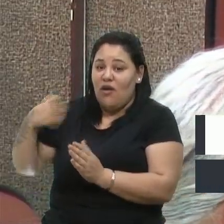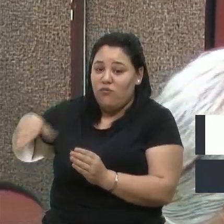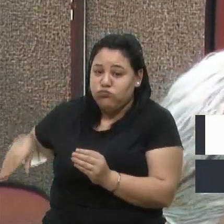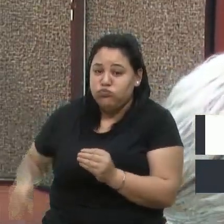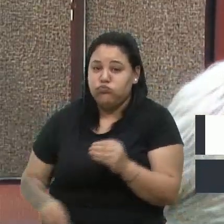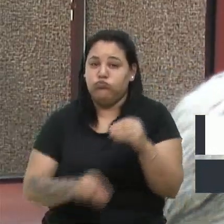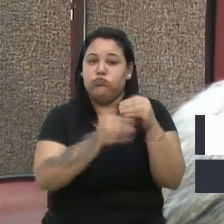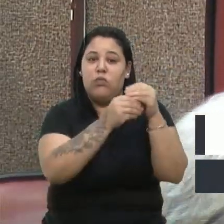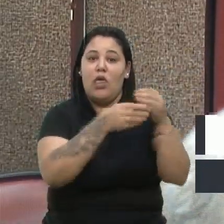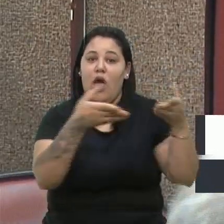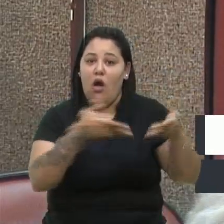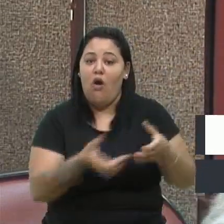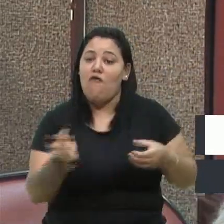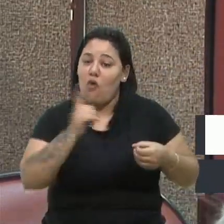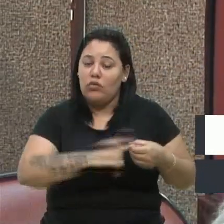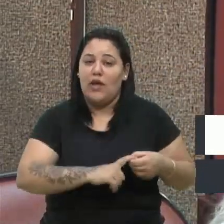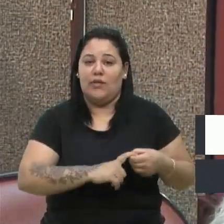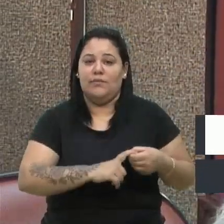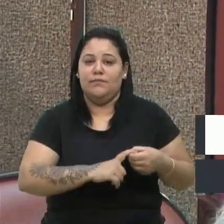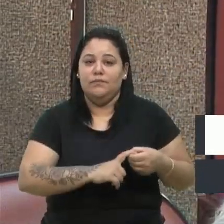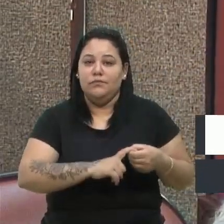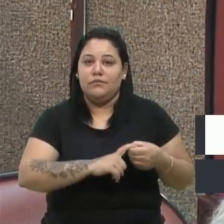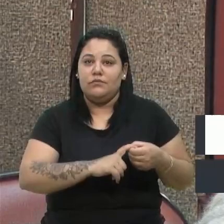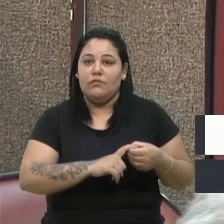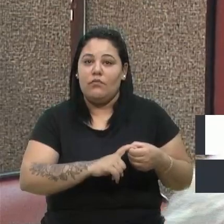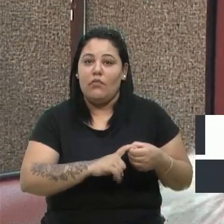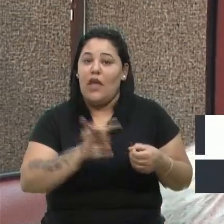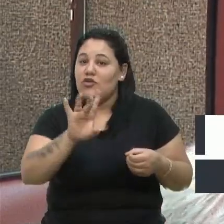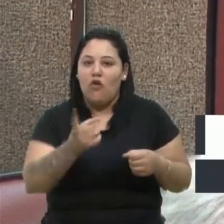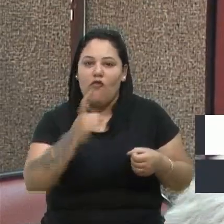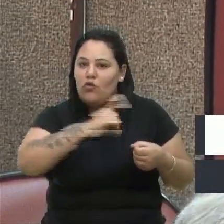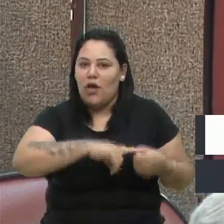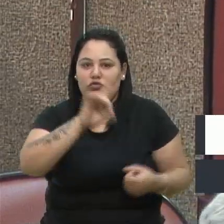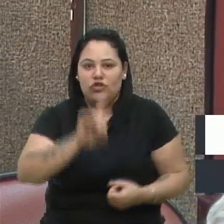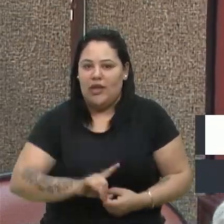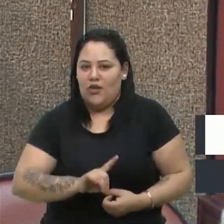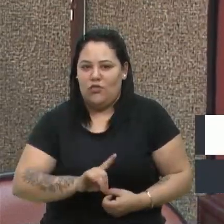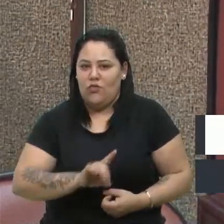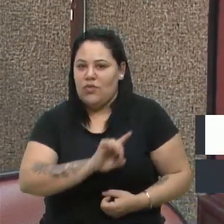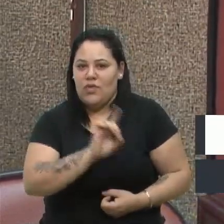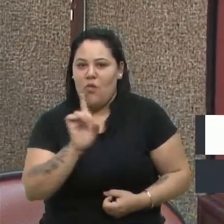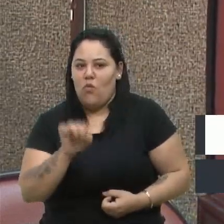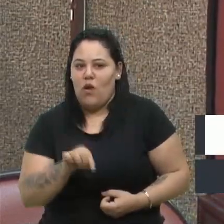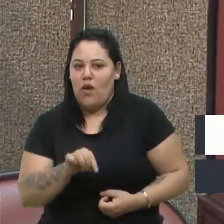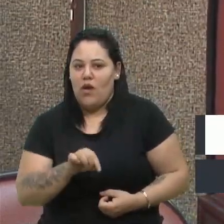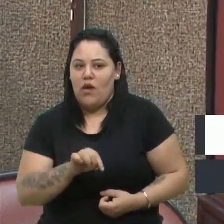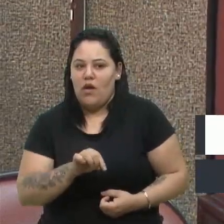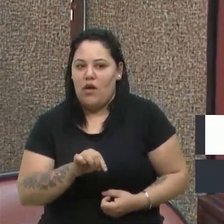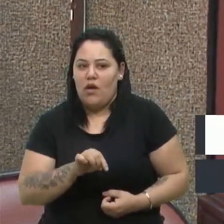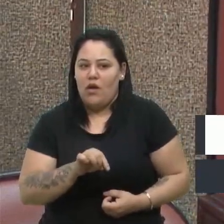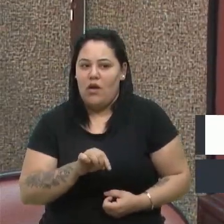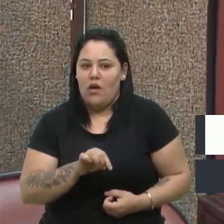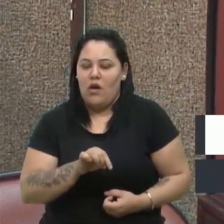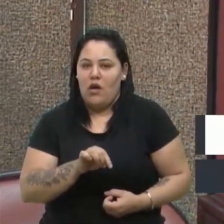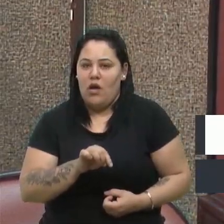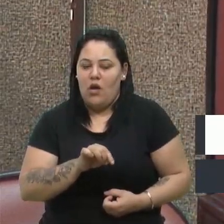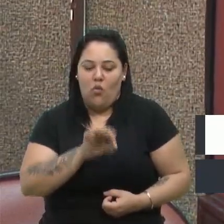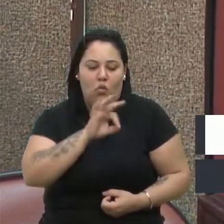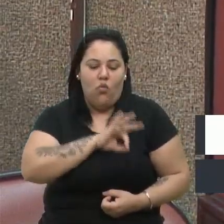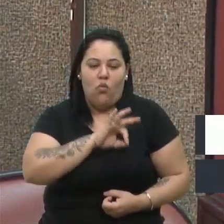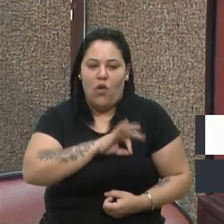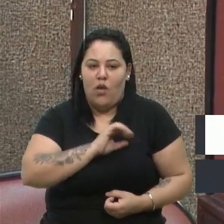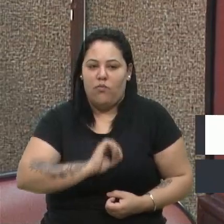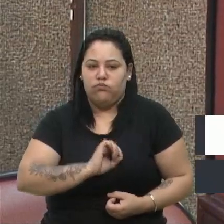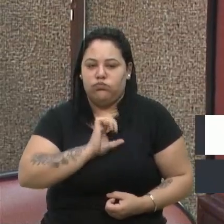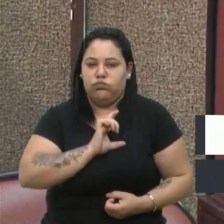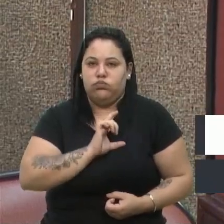de direito. Então, não é um aumento real ou está ganhando 30% de aumento, não, é uma reposição